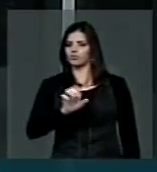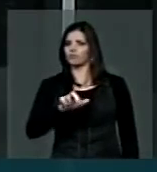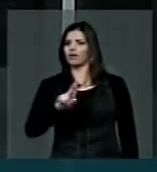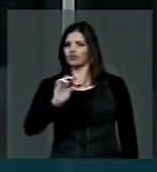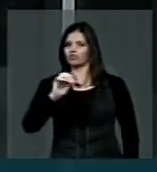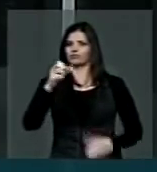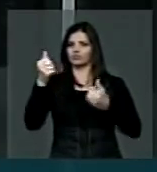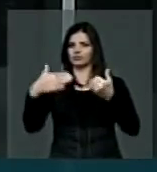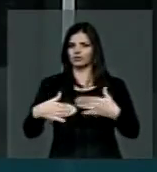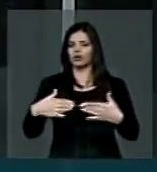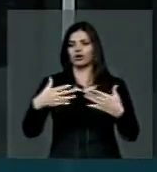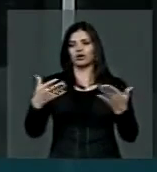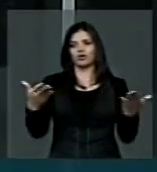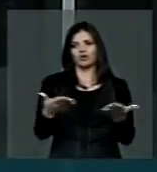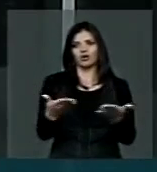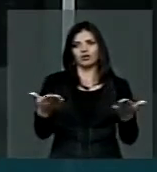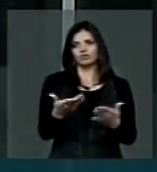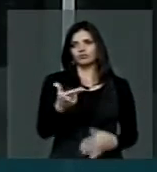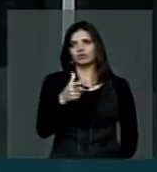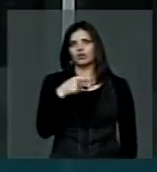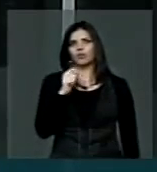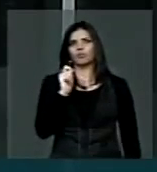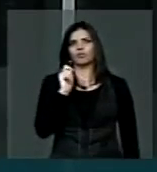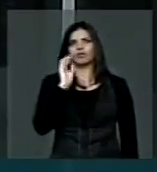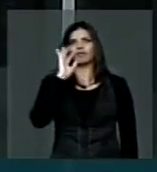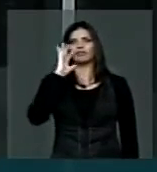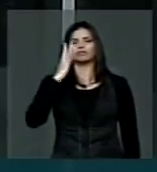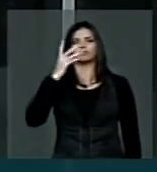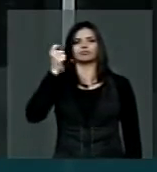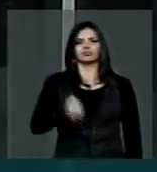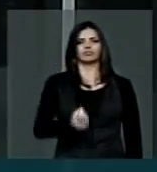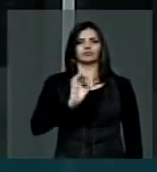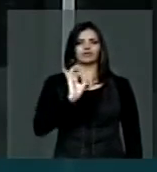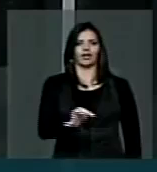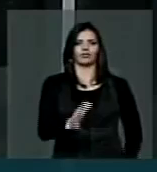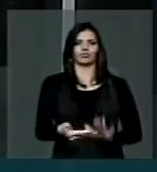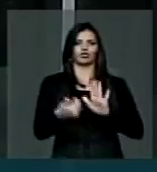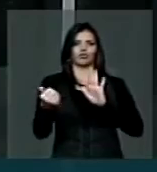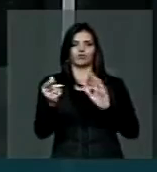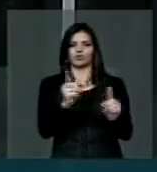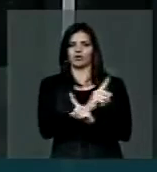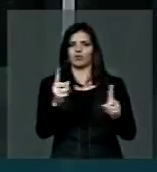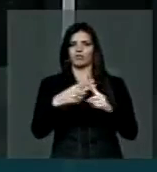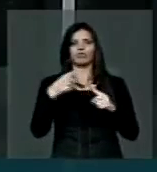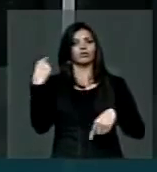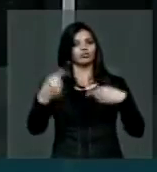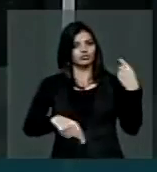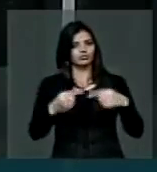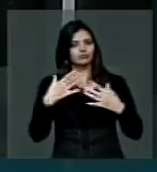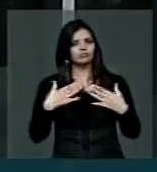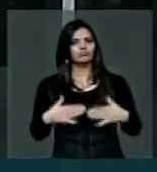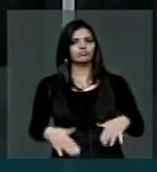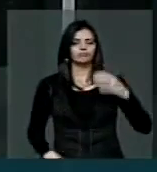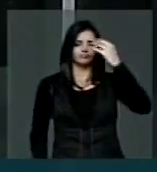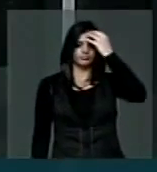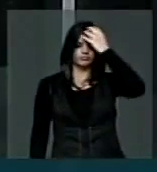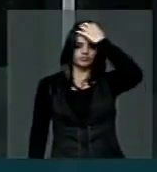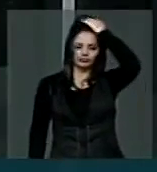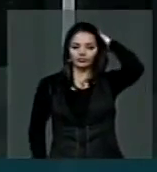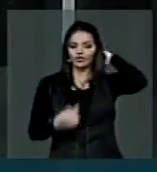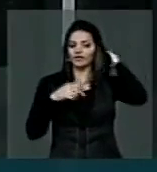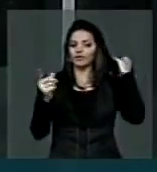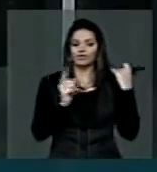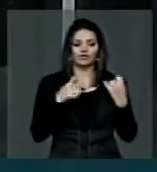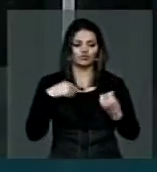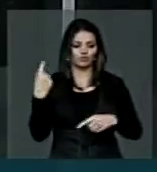por enquanto não há como bater o martelo, considerando que essa é uma discussão tranquila, que não é uma discussão